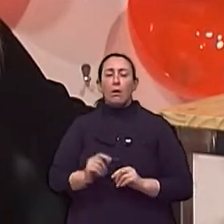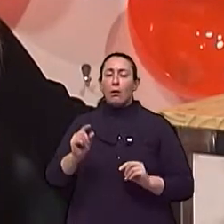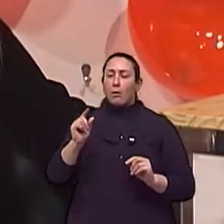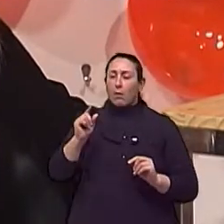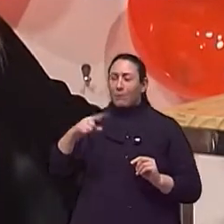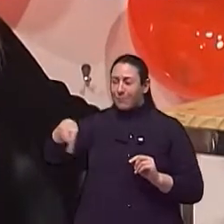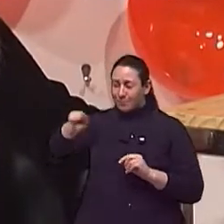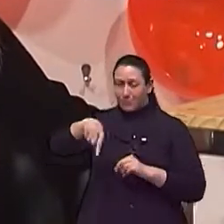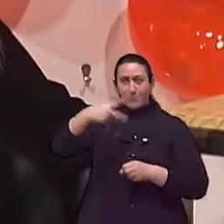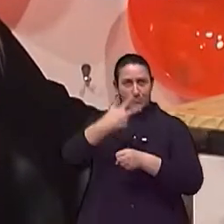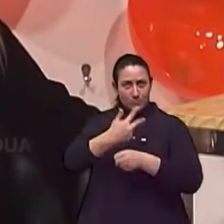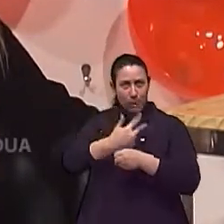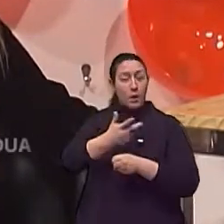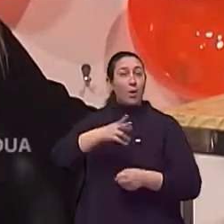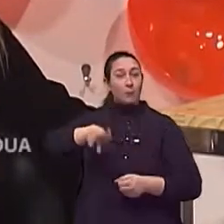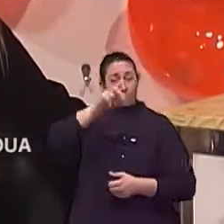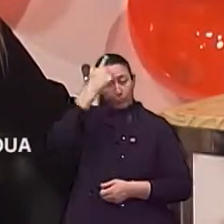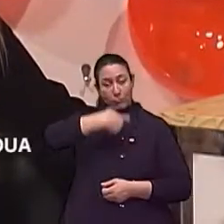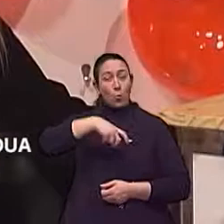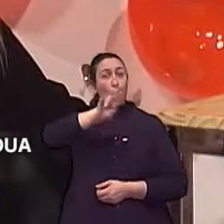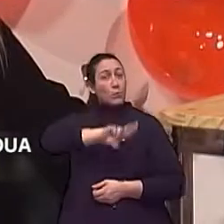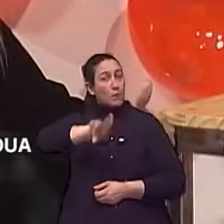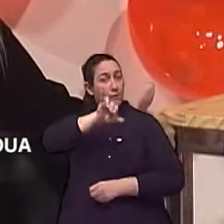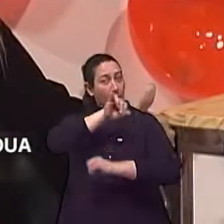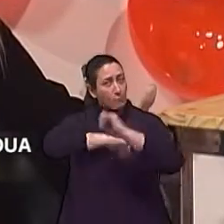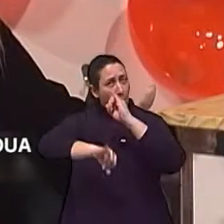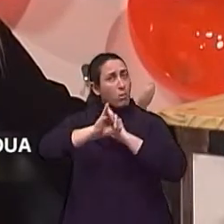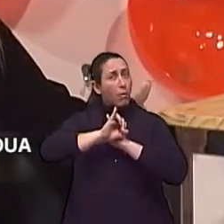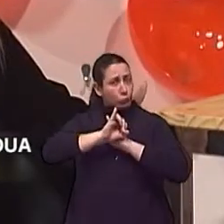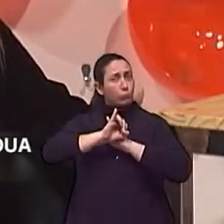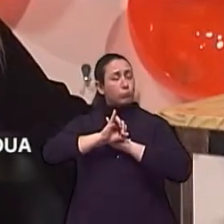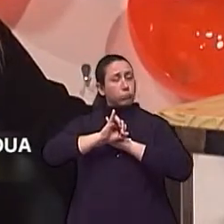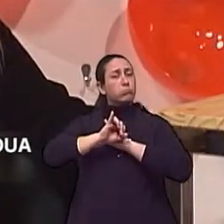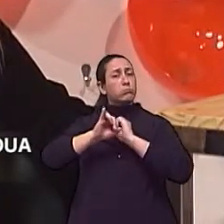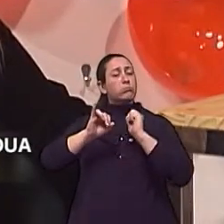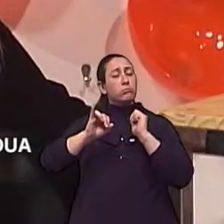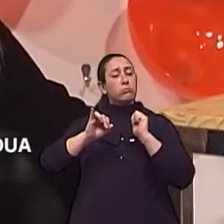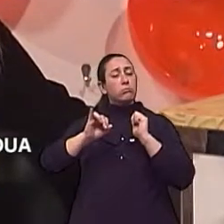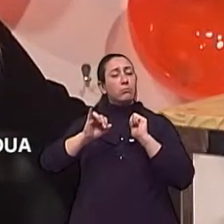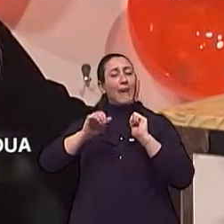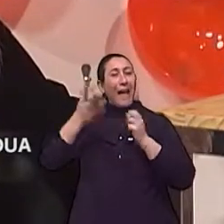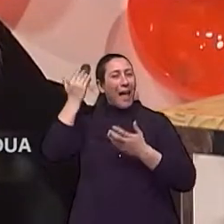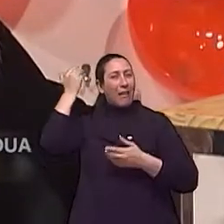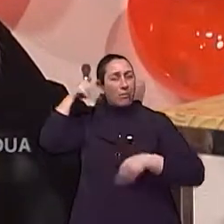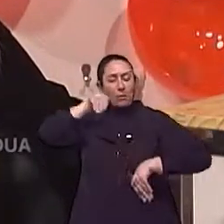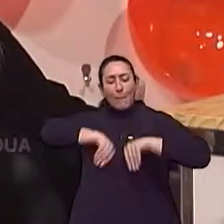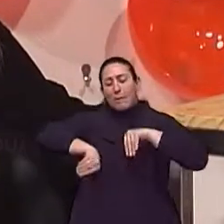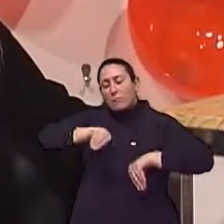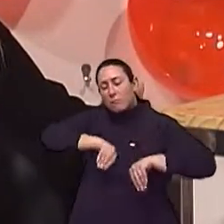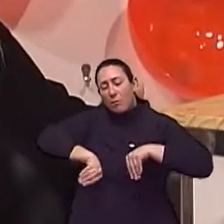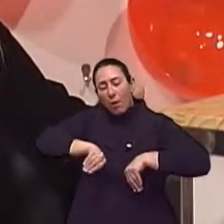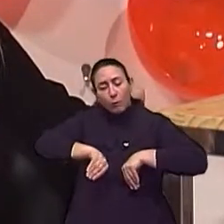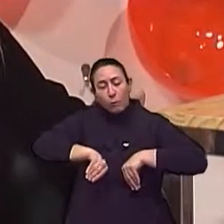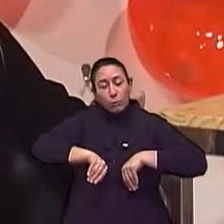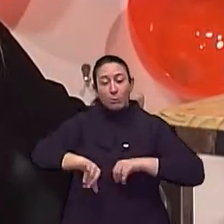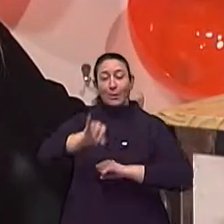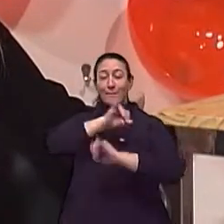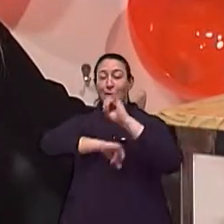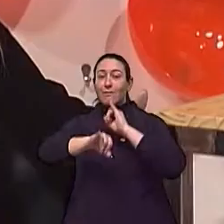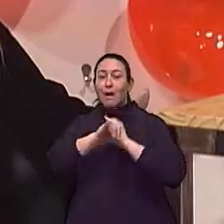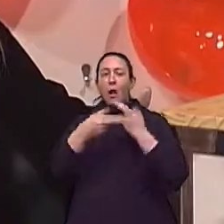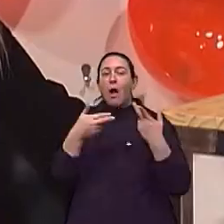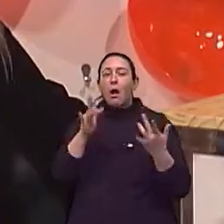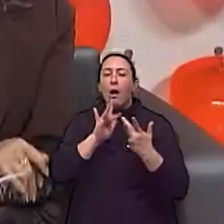idosos que usavam a internet reduziram a incidência da a depressão reduziu em um terço